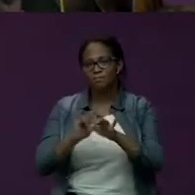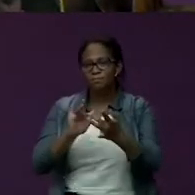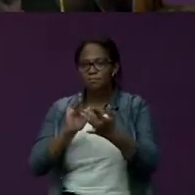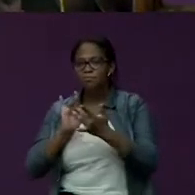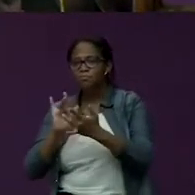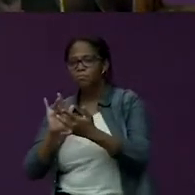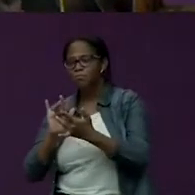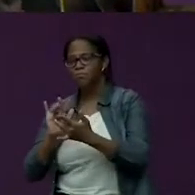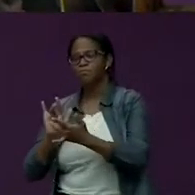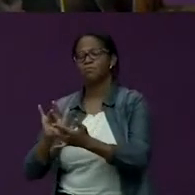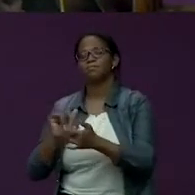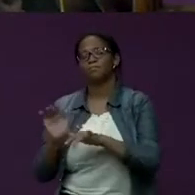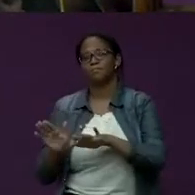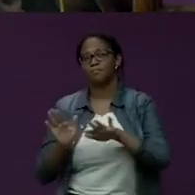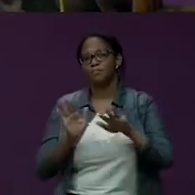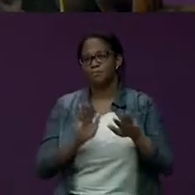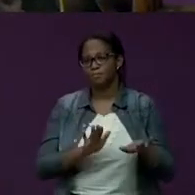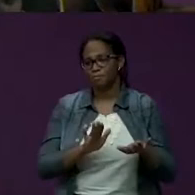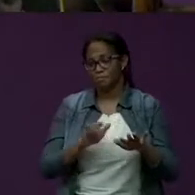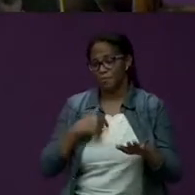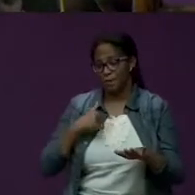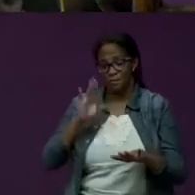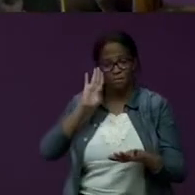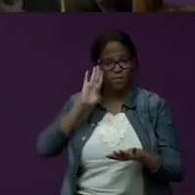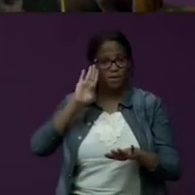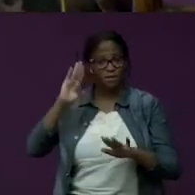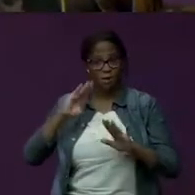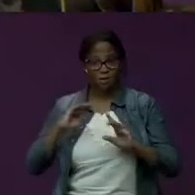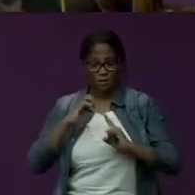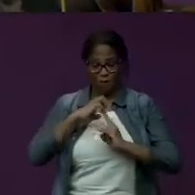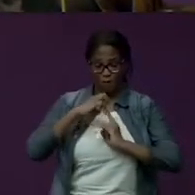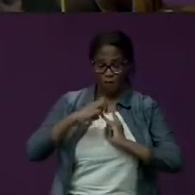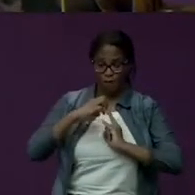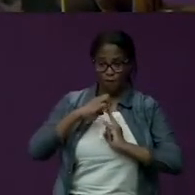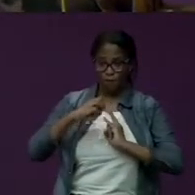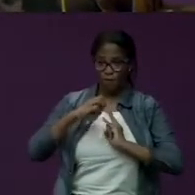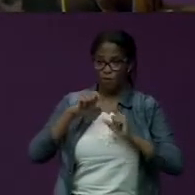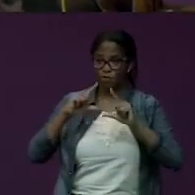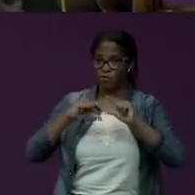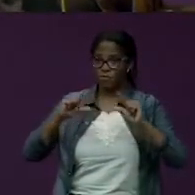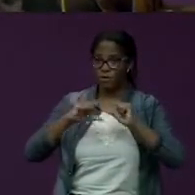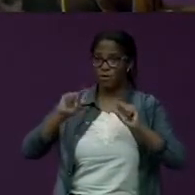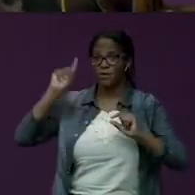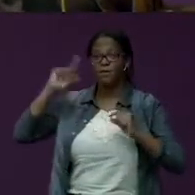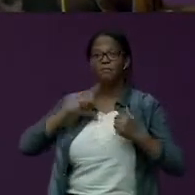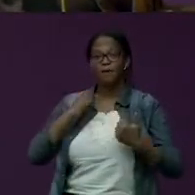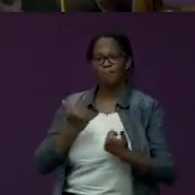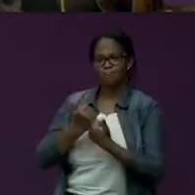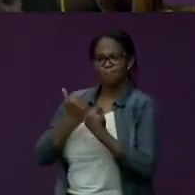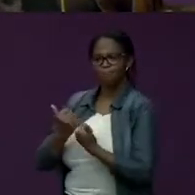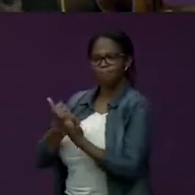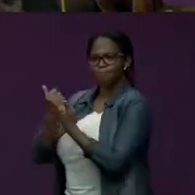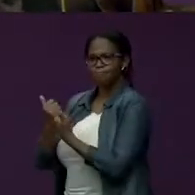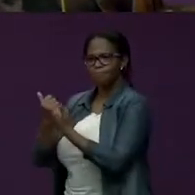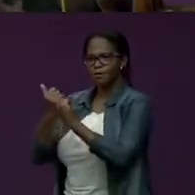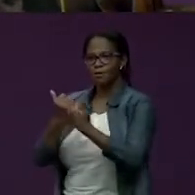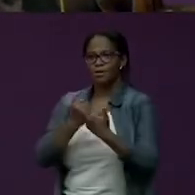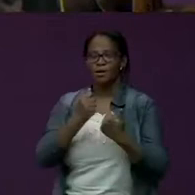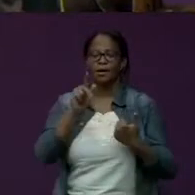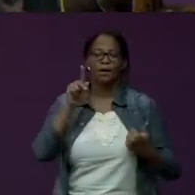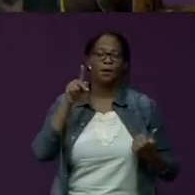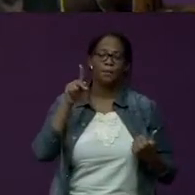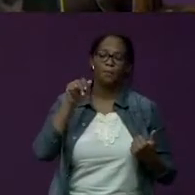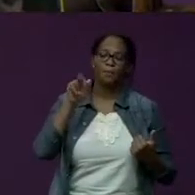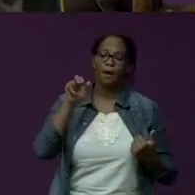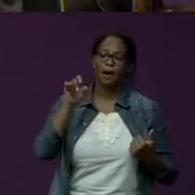articulada, principalmente com o papel da Fiocruz em Brasília, com assessorias parlamentares, né, fazendo advocacy, né,